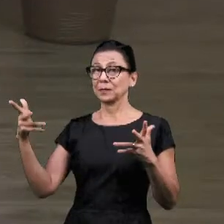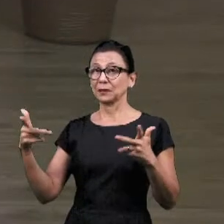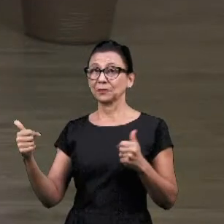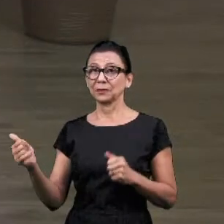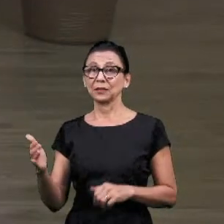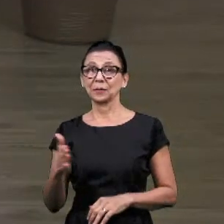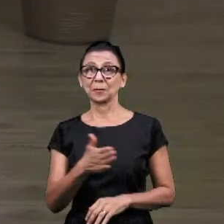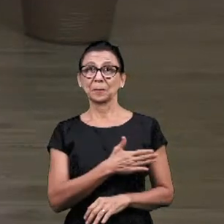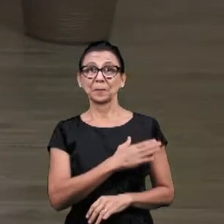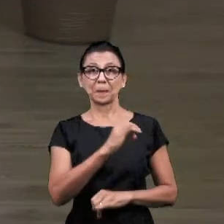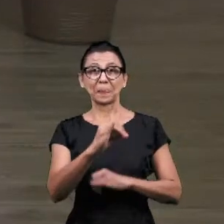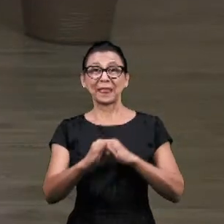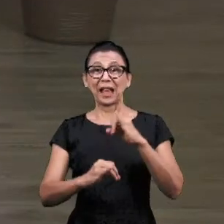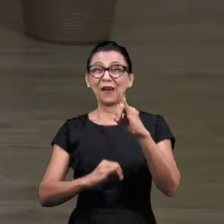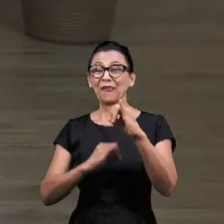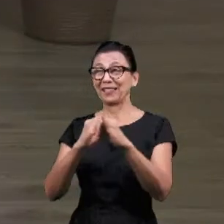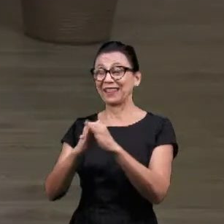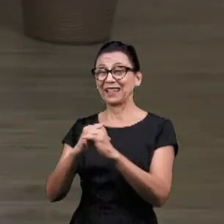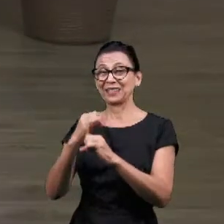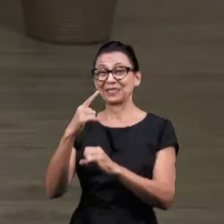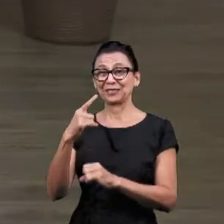online 24 horas.